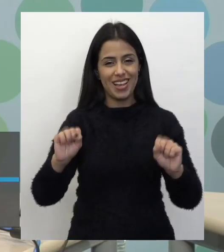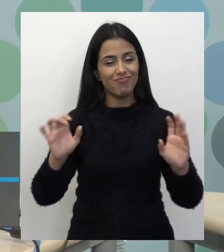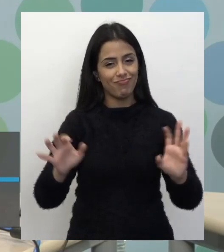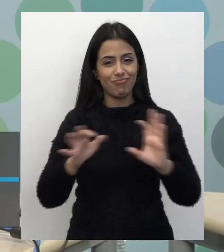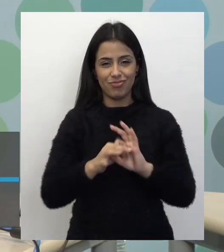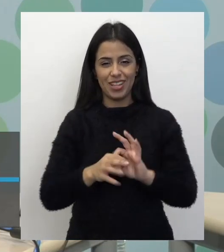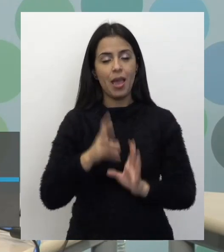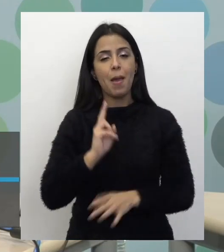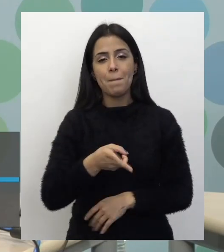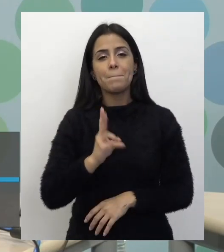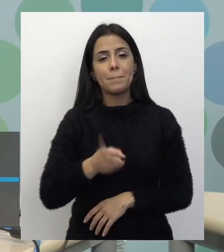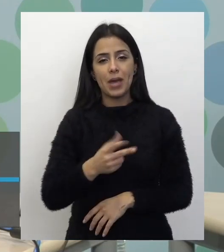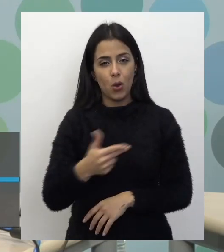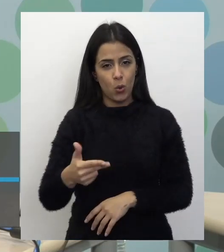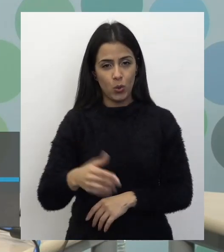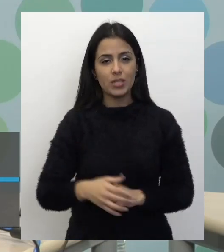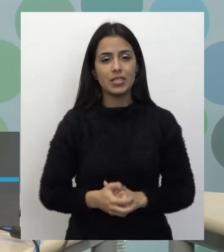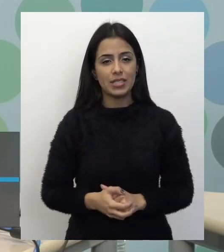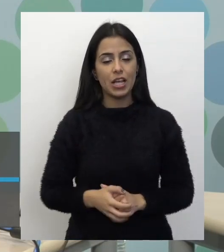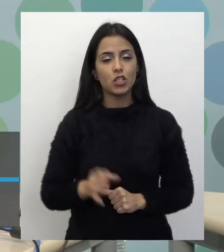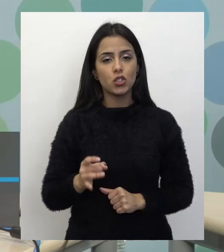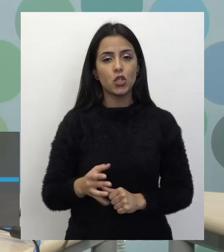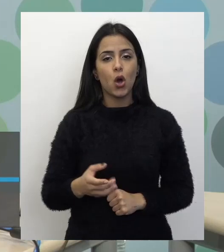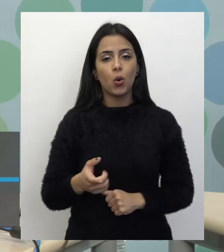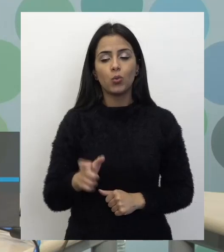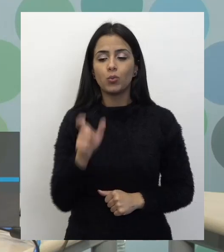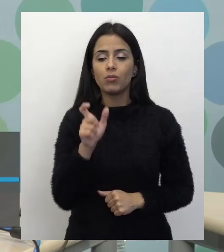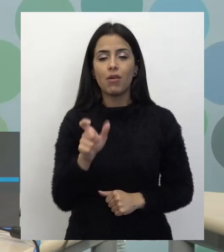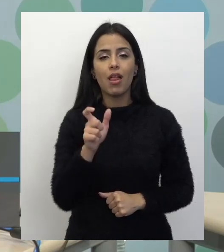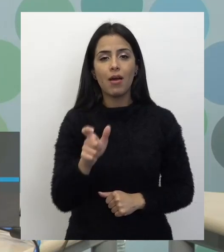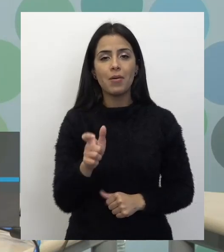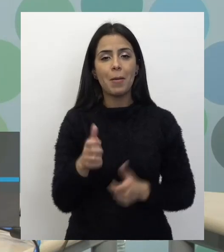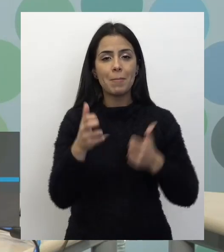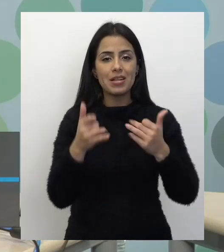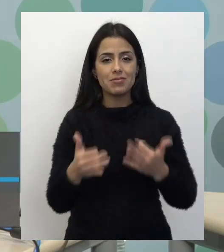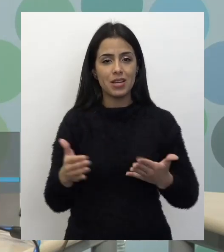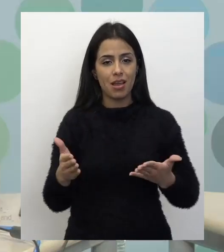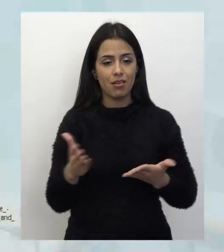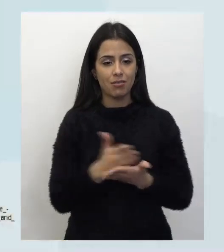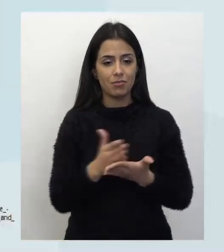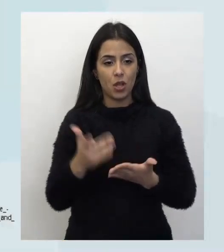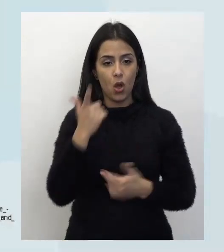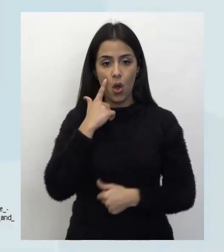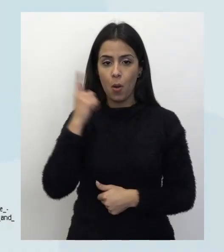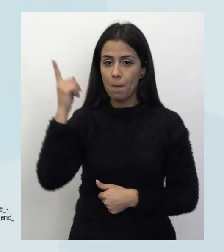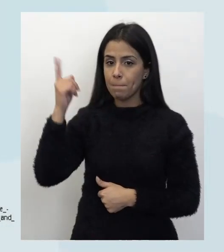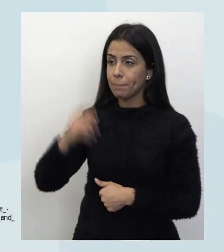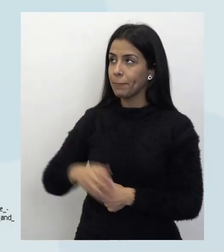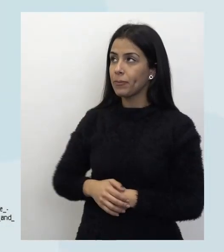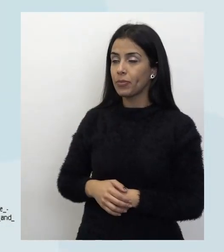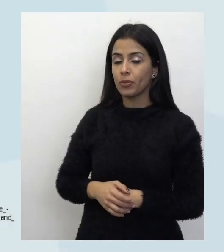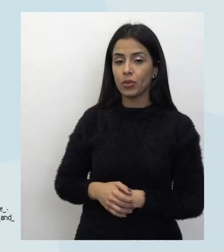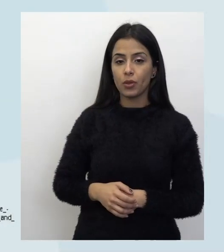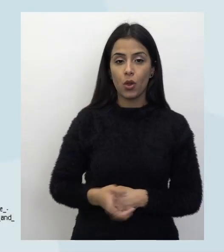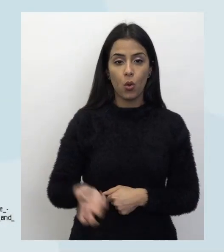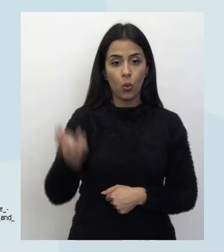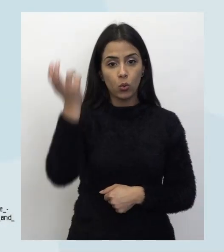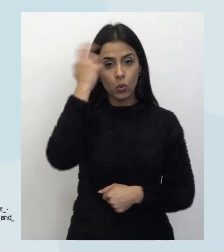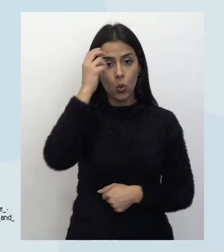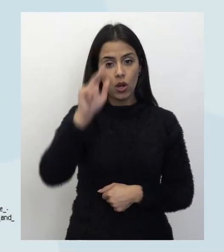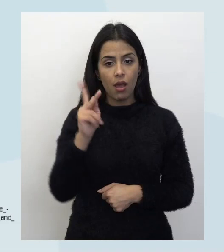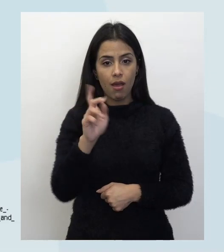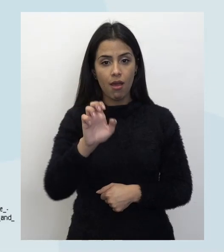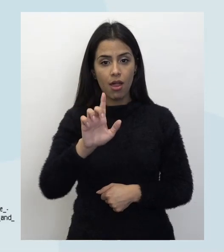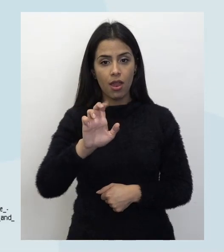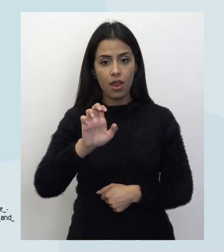é utilizada para determinar essa cultura. Então, olha só na tela para vocês. A cultura